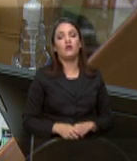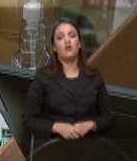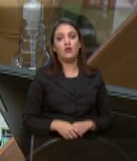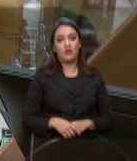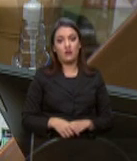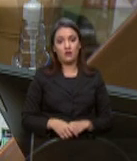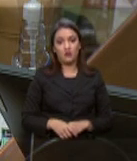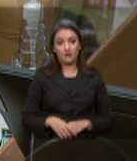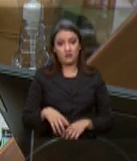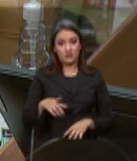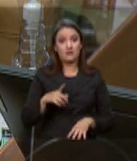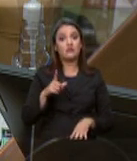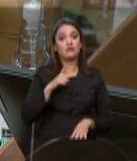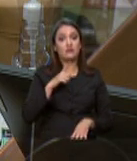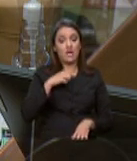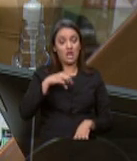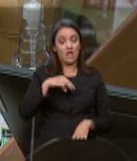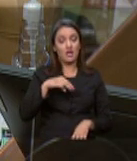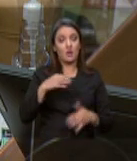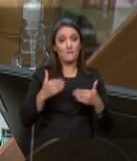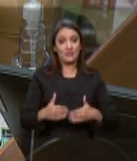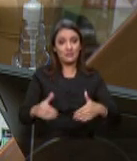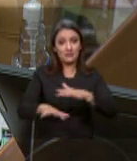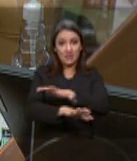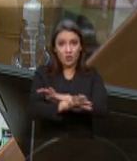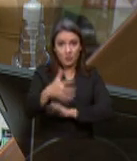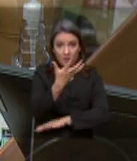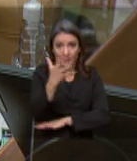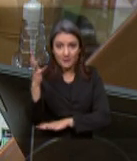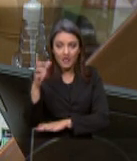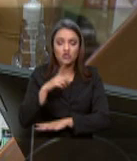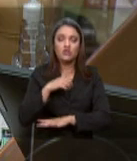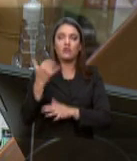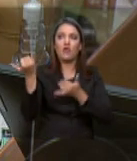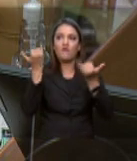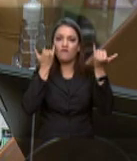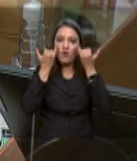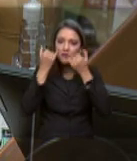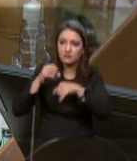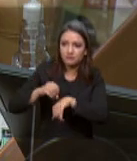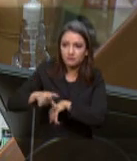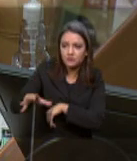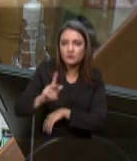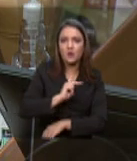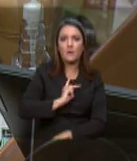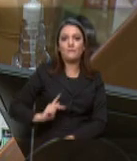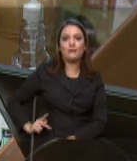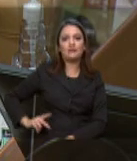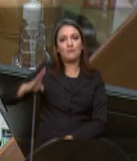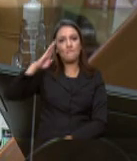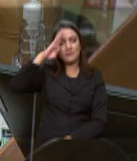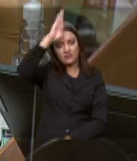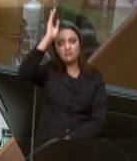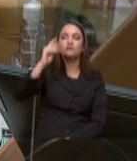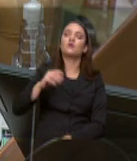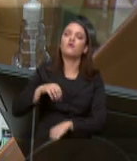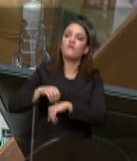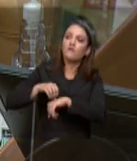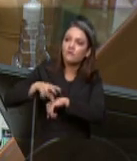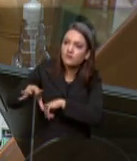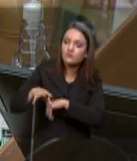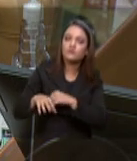de supostas ações e omissões da União e da Presidência da República na prevenção ao desmatamento